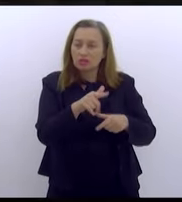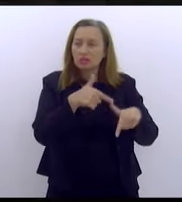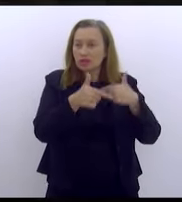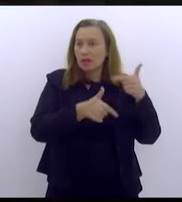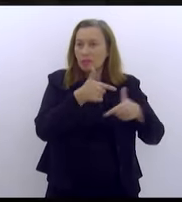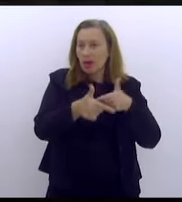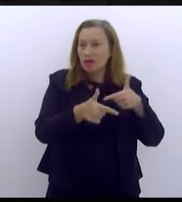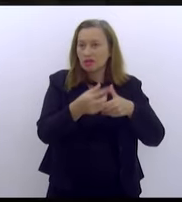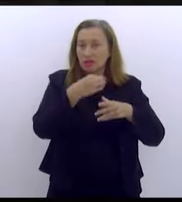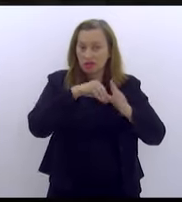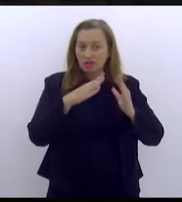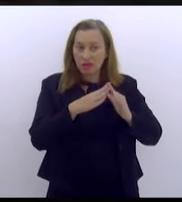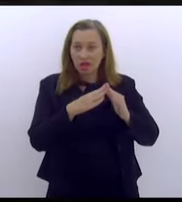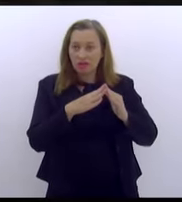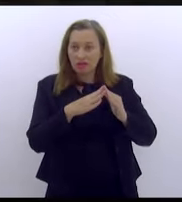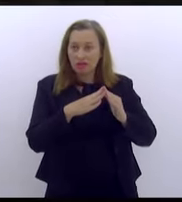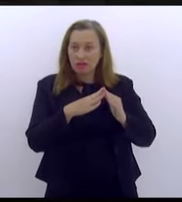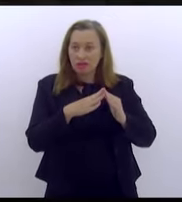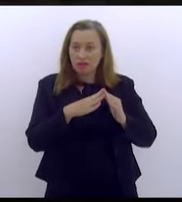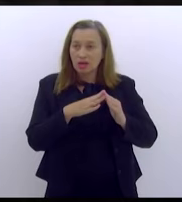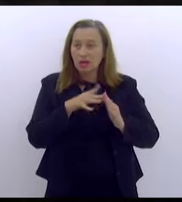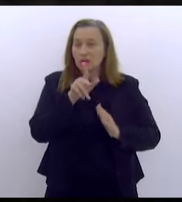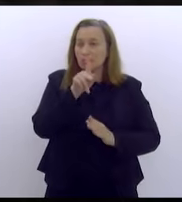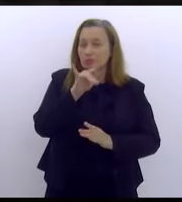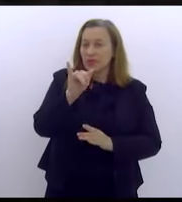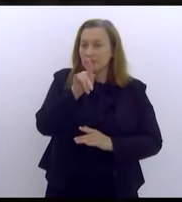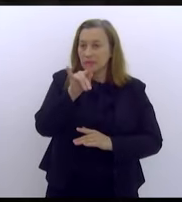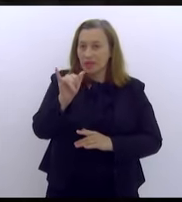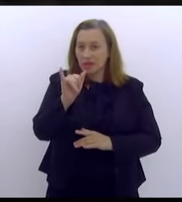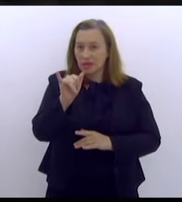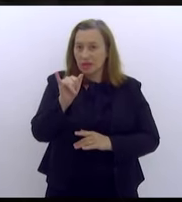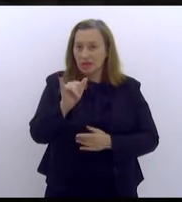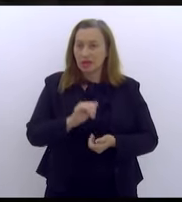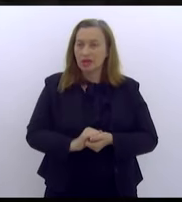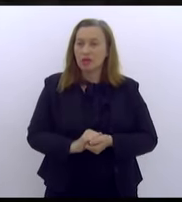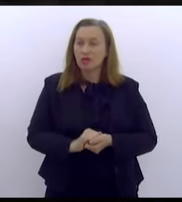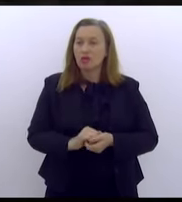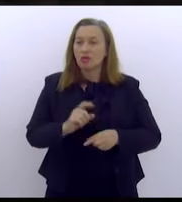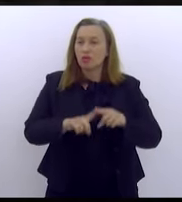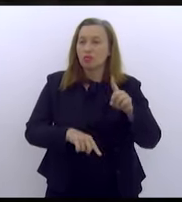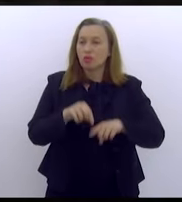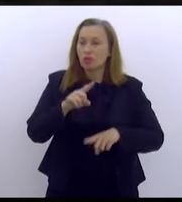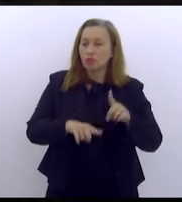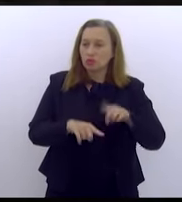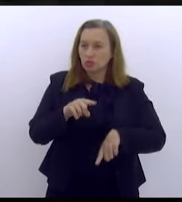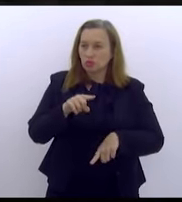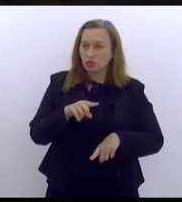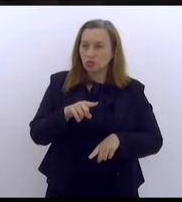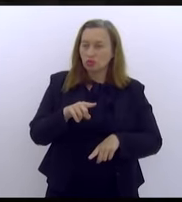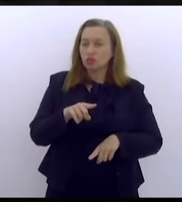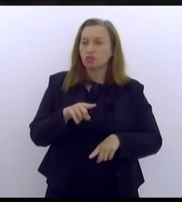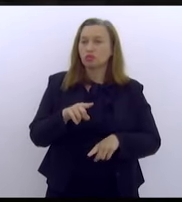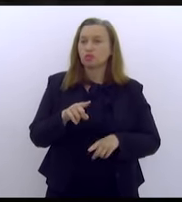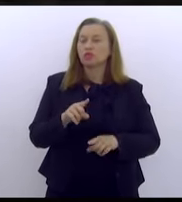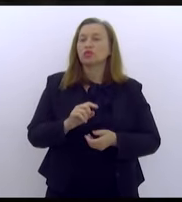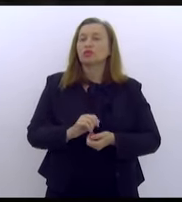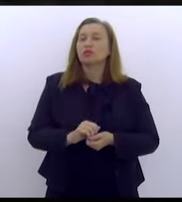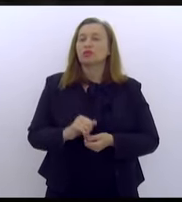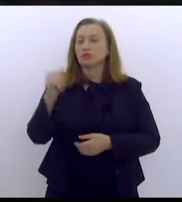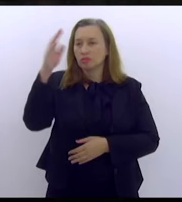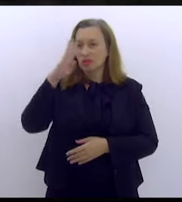elas desenvolvem. Então, para o PIB, ou seja, o Produto Interno Bruto brasileiro, a gente